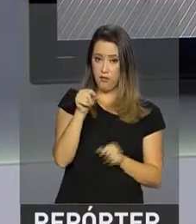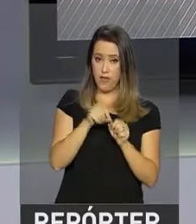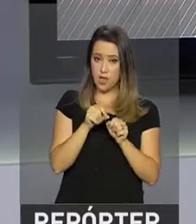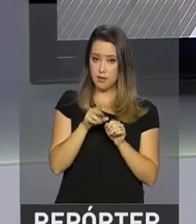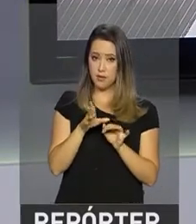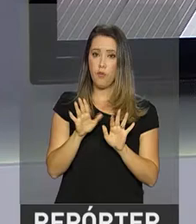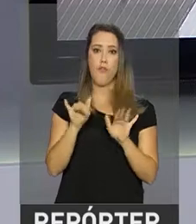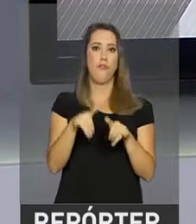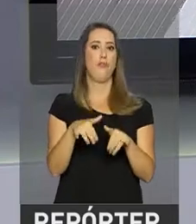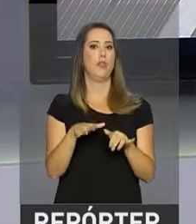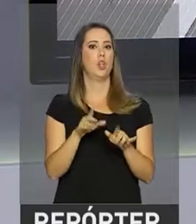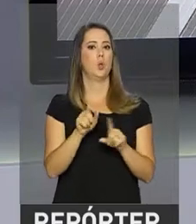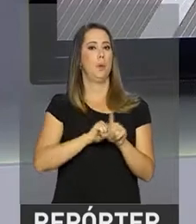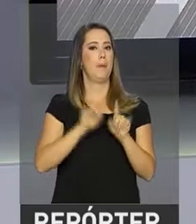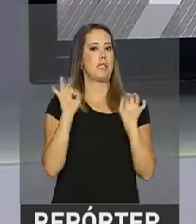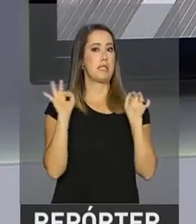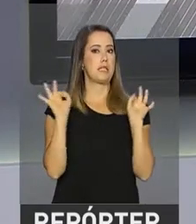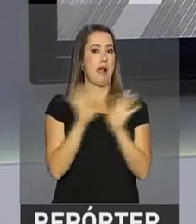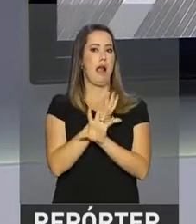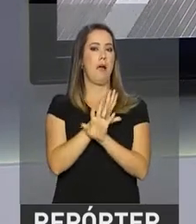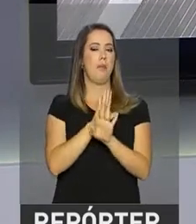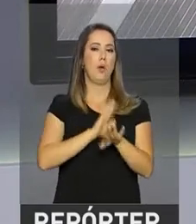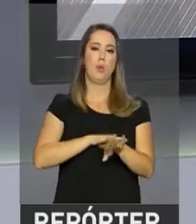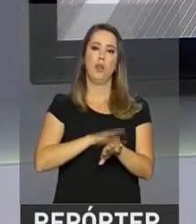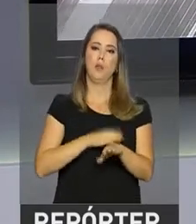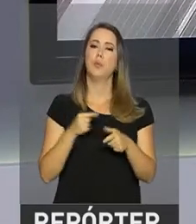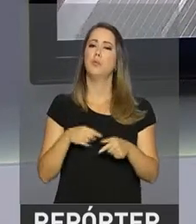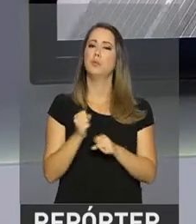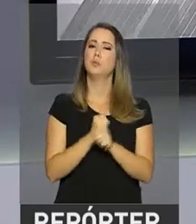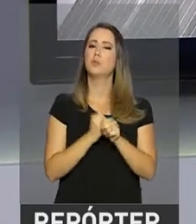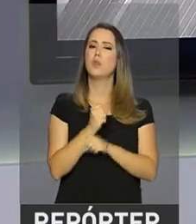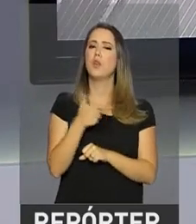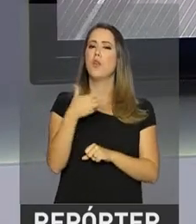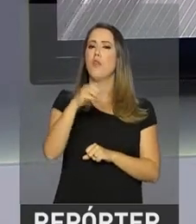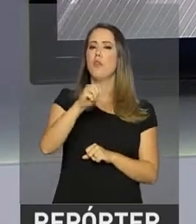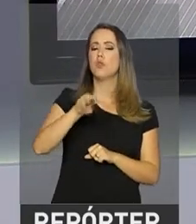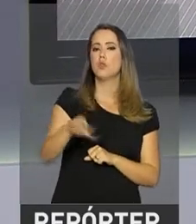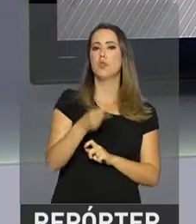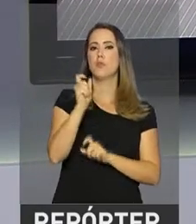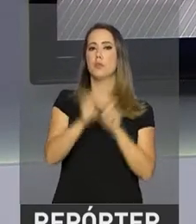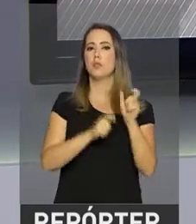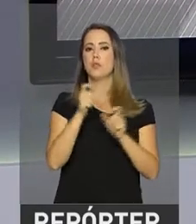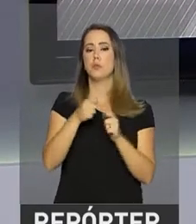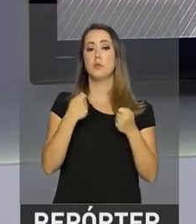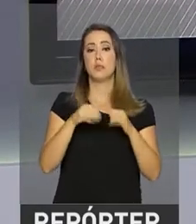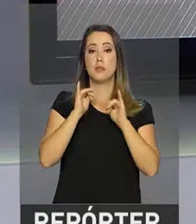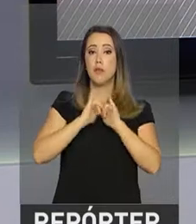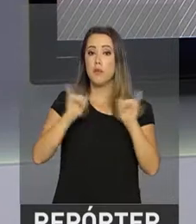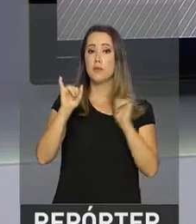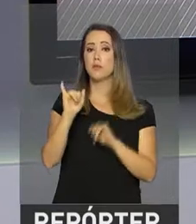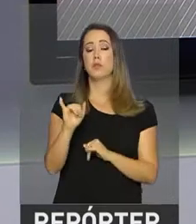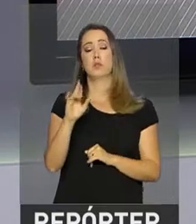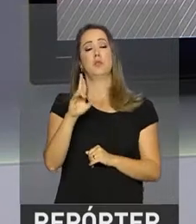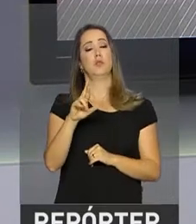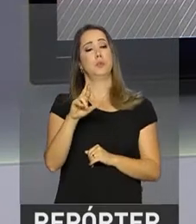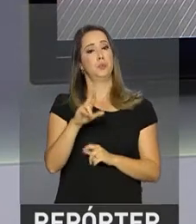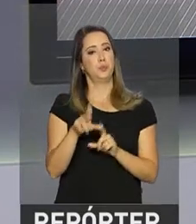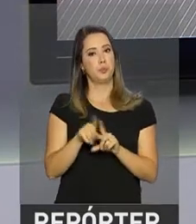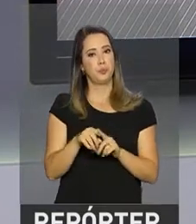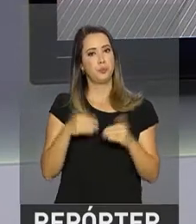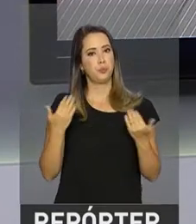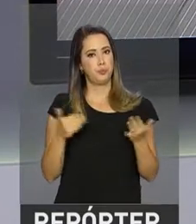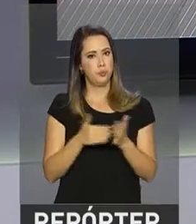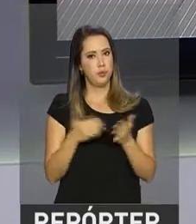acaba no fim do mês ea expectativa é que neste ano quase 29 milhões de contribuintes prestem contas com o leão da receita federal